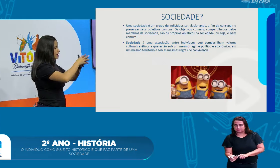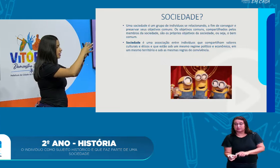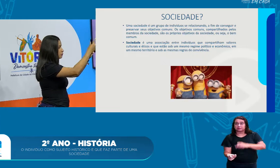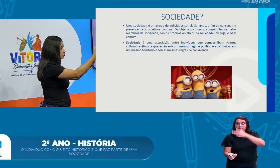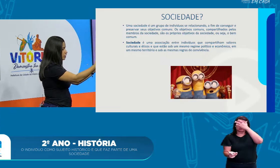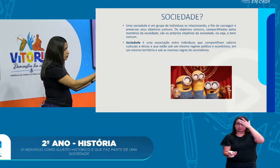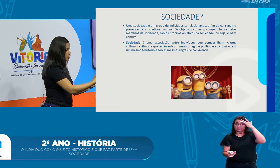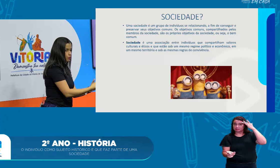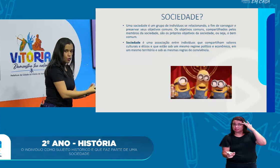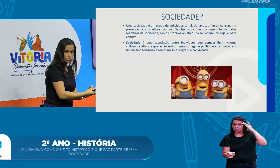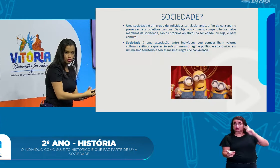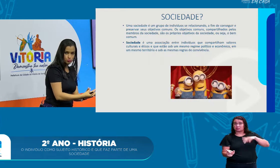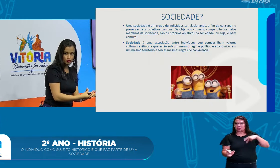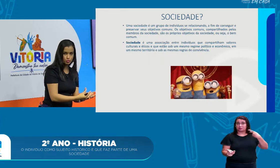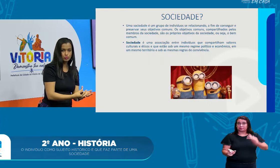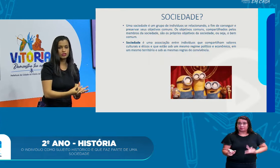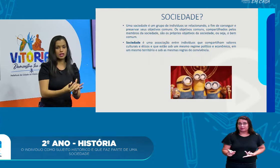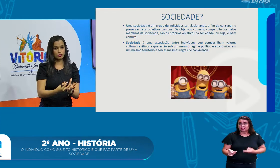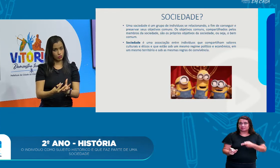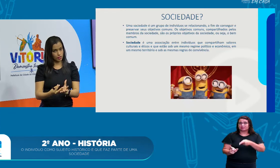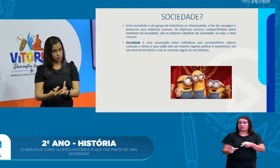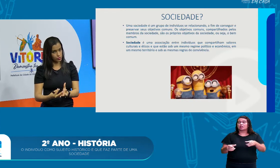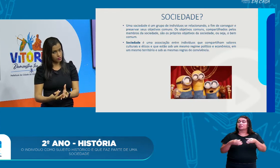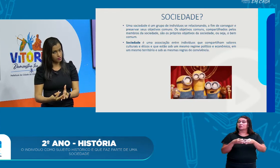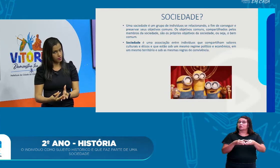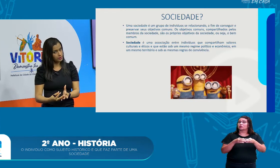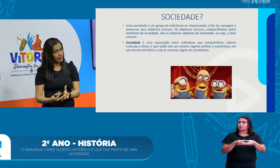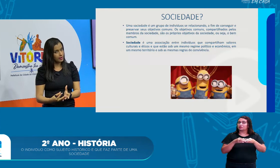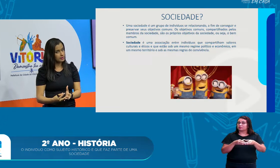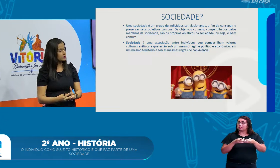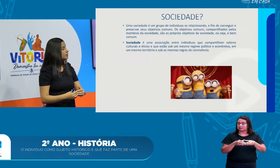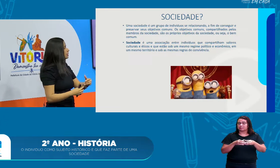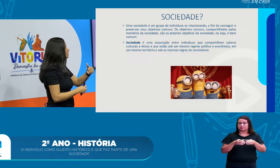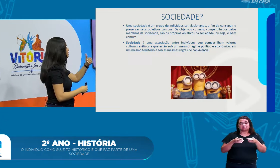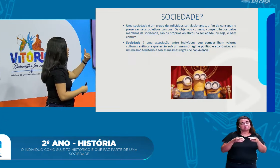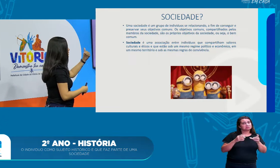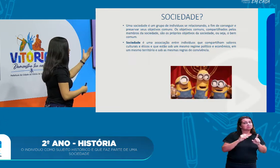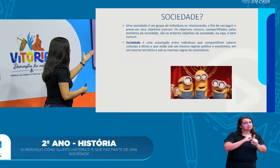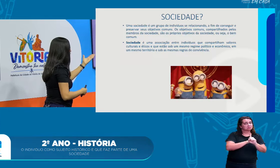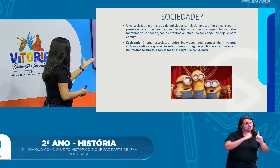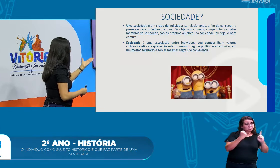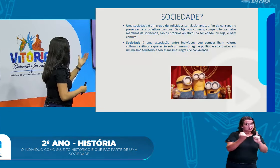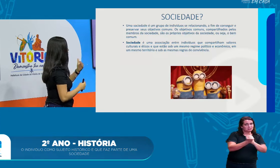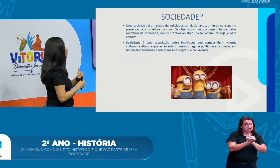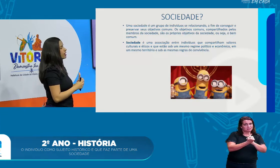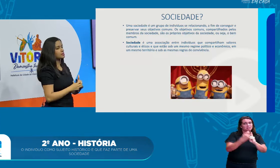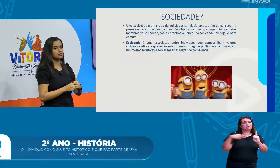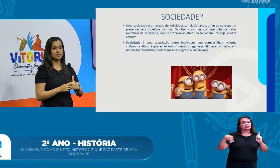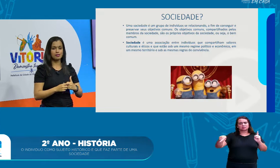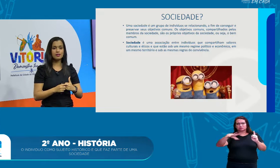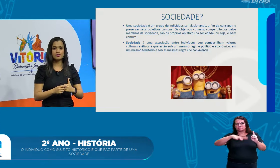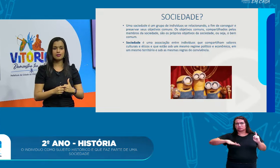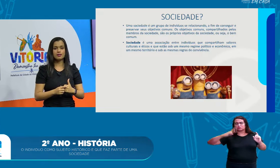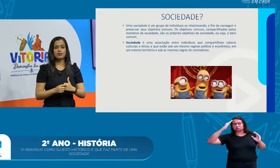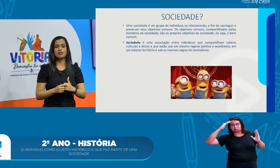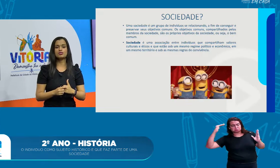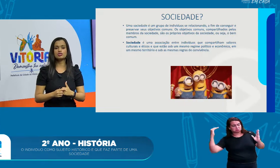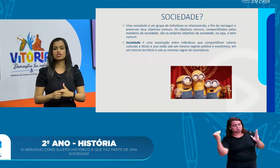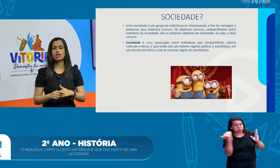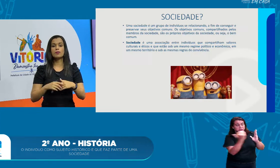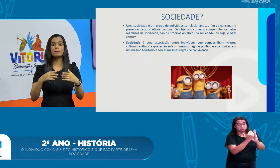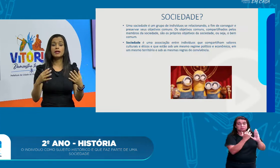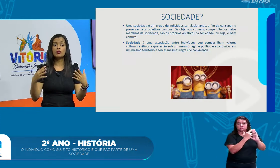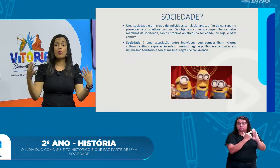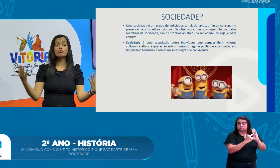pessoa que vive em conjunto dentro da sociedade, ele tem regras a se seguir. Isso